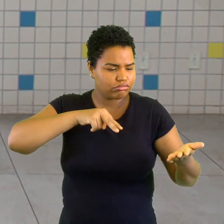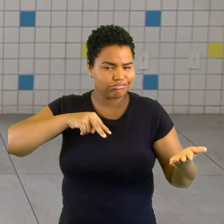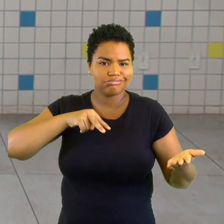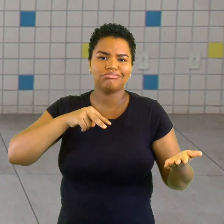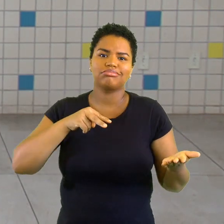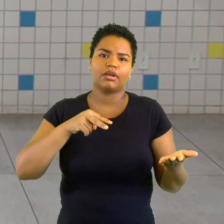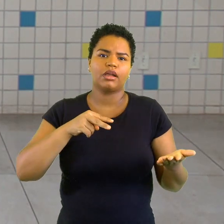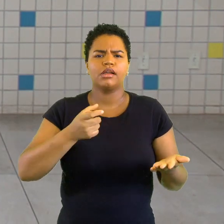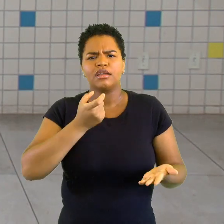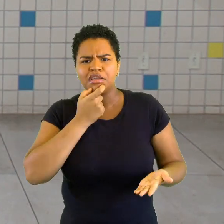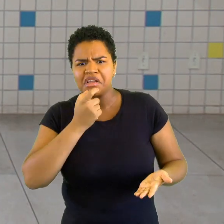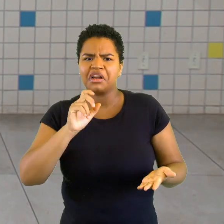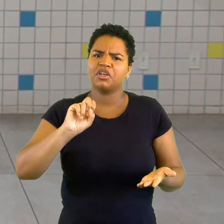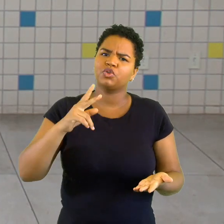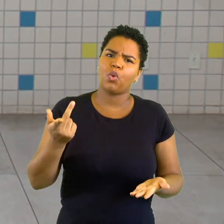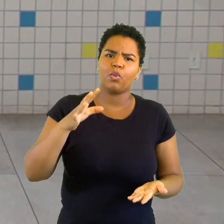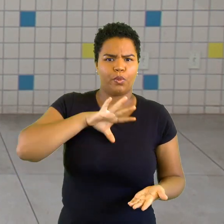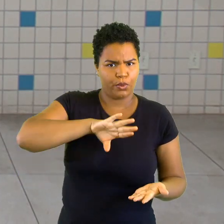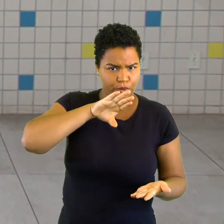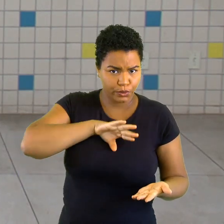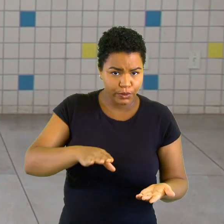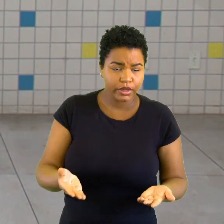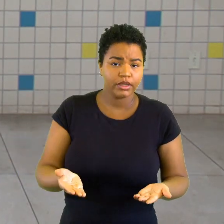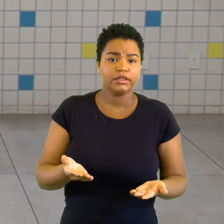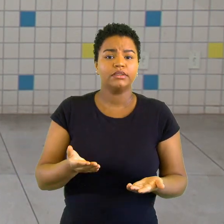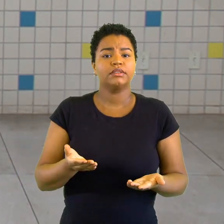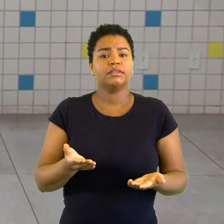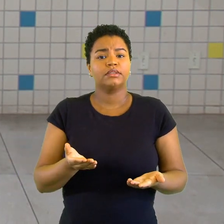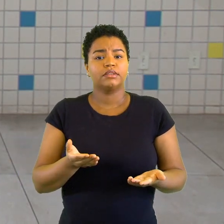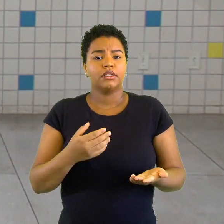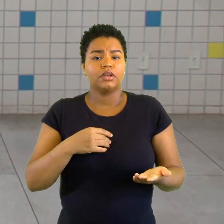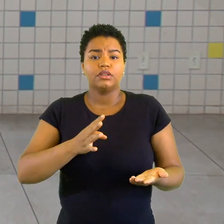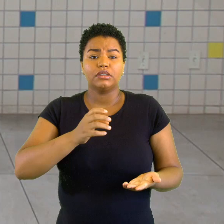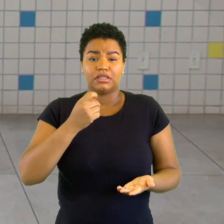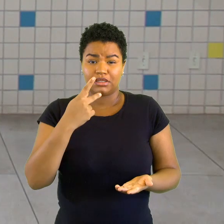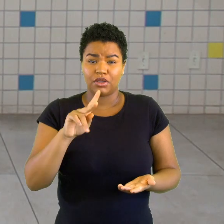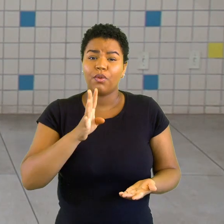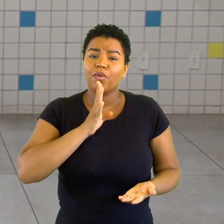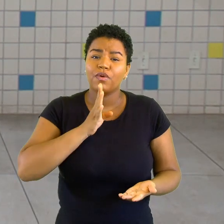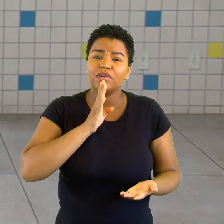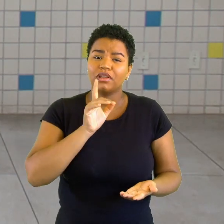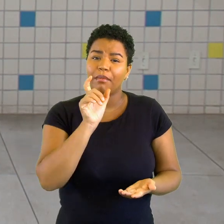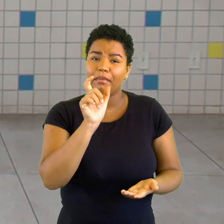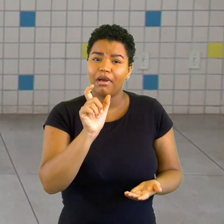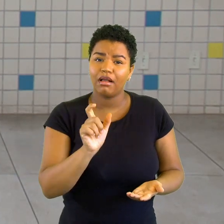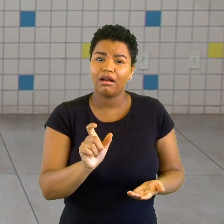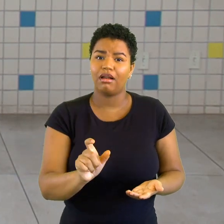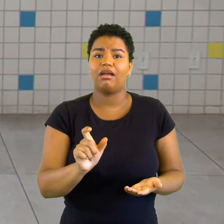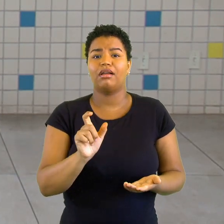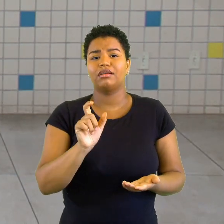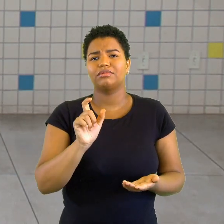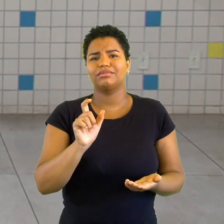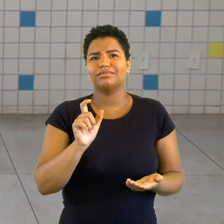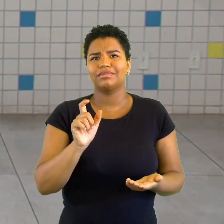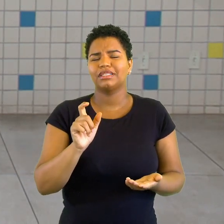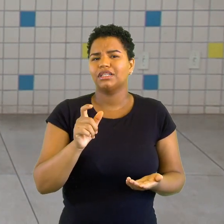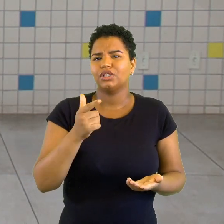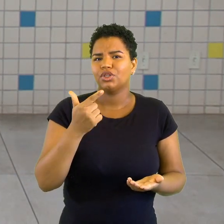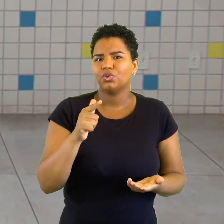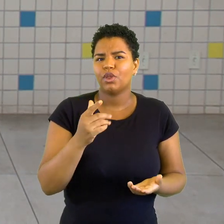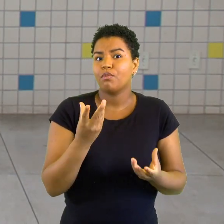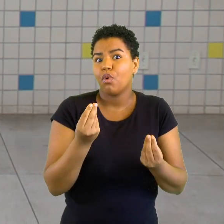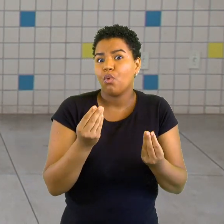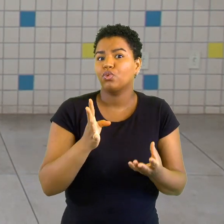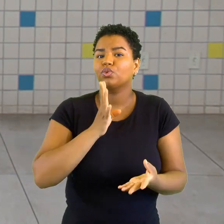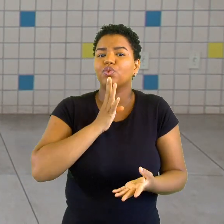até mesmo na nossa língua materna, né, na língua portuguesa, se o seu conhecimento das palavras, os significados é pequeno, é